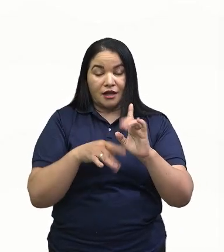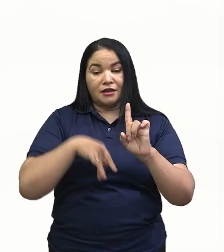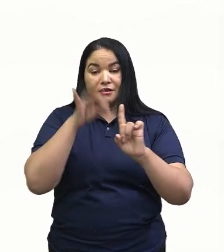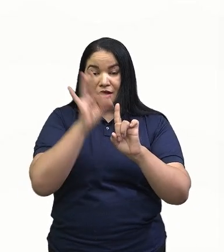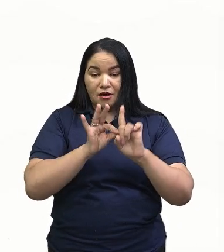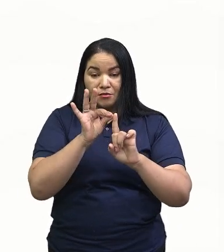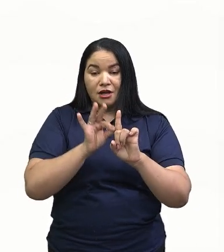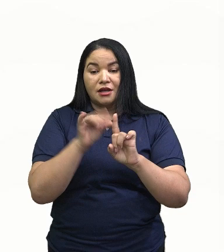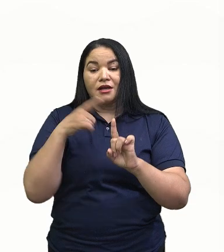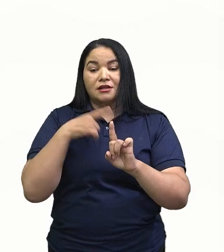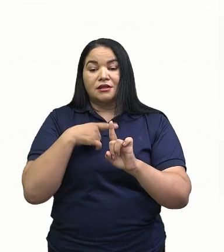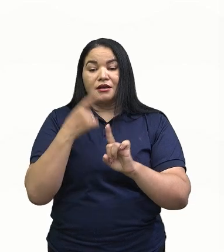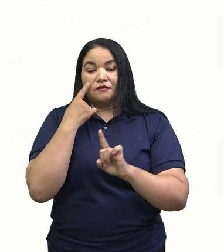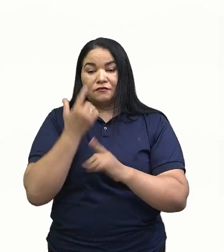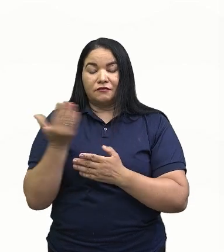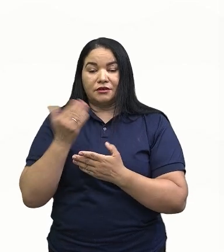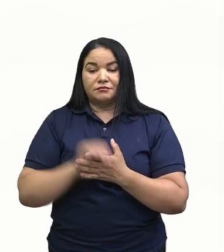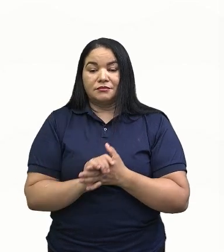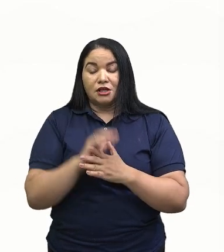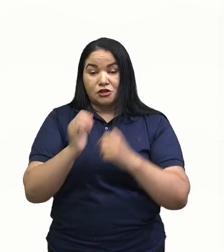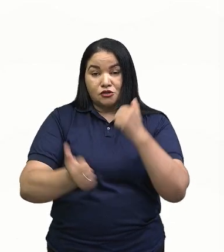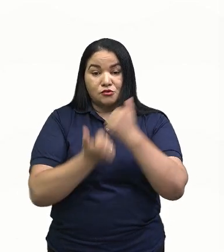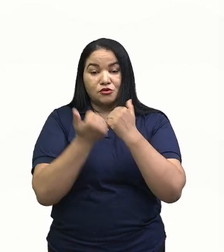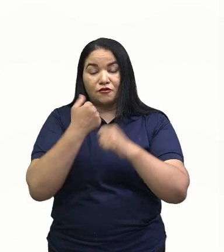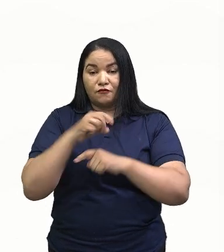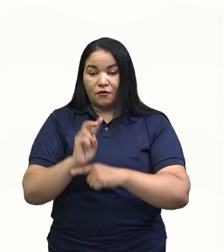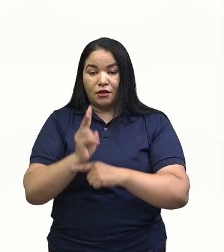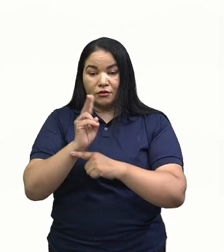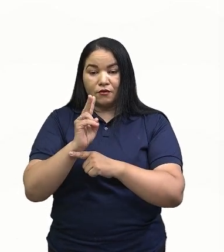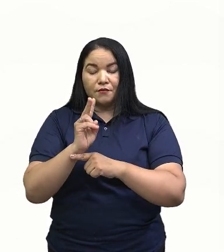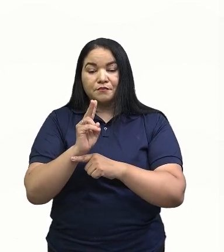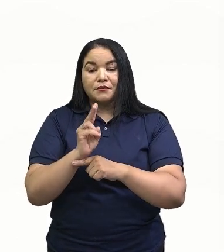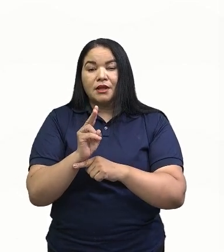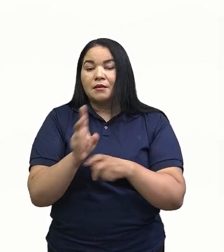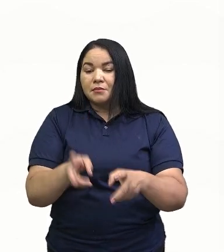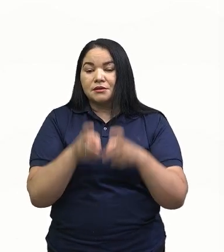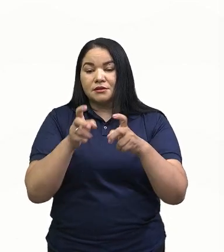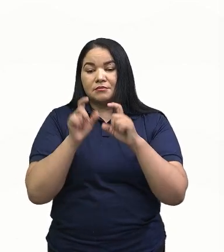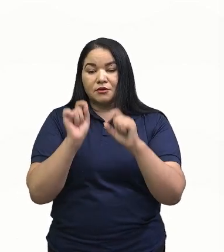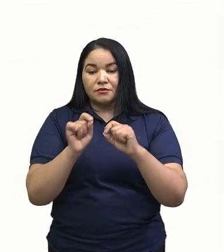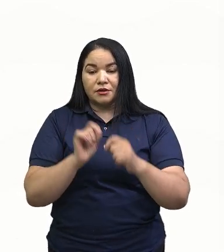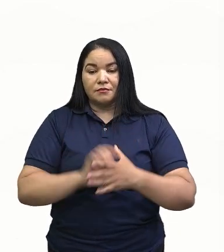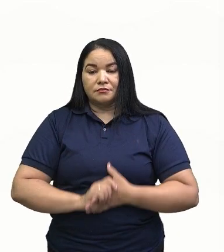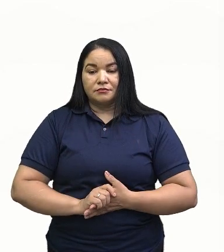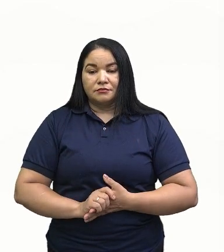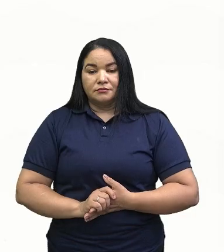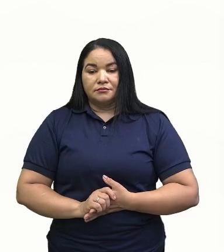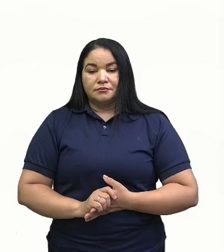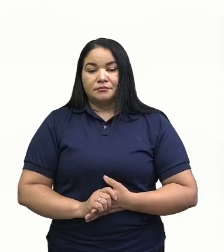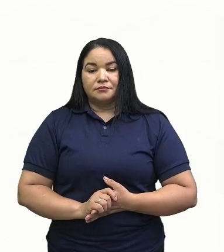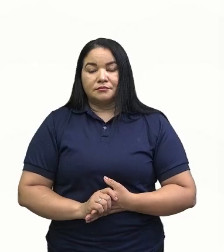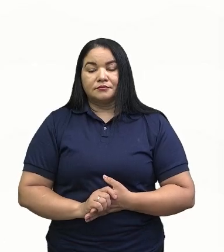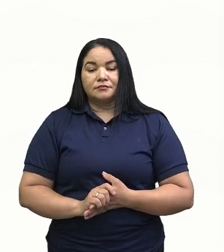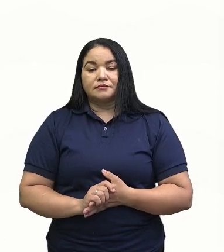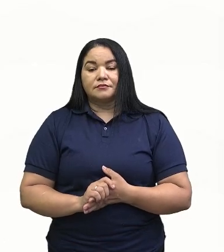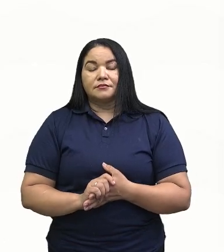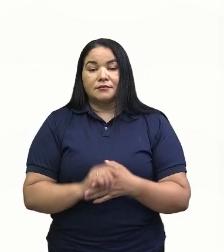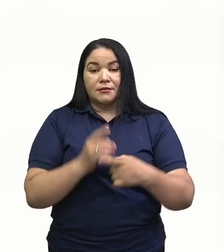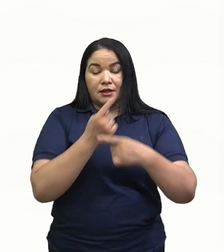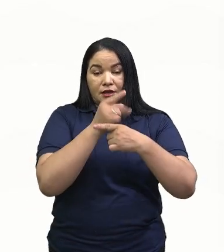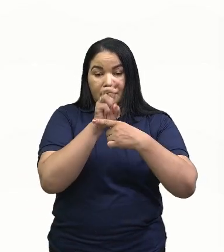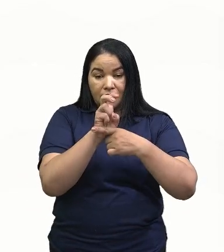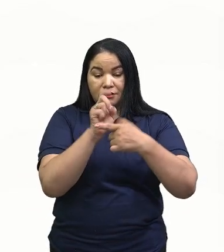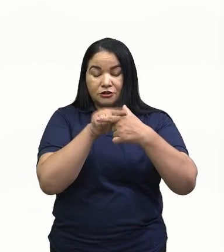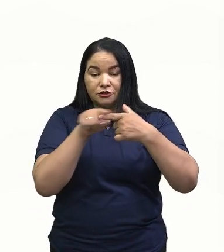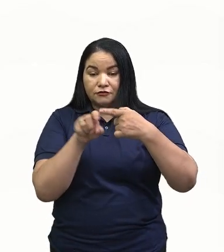você tem aqui, ó. Substituindo os valores, percebam aí, que agora 15